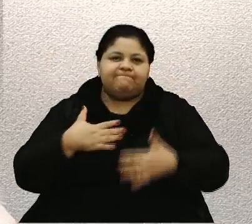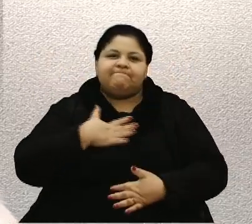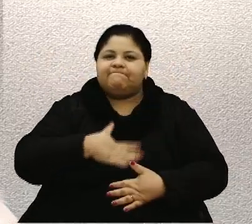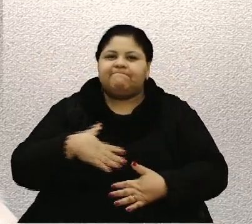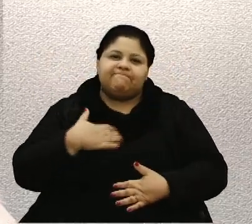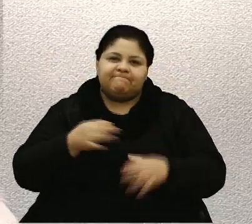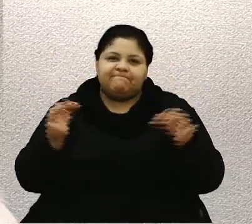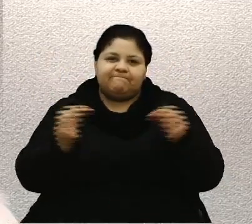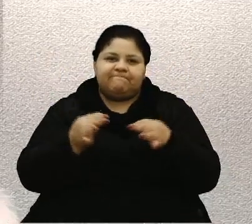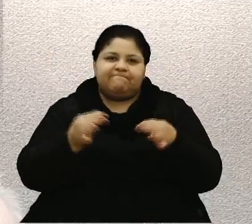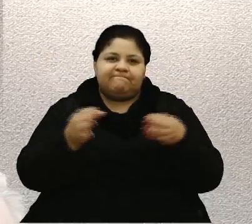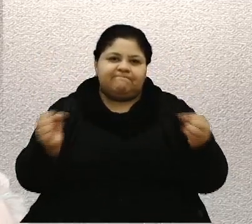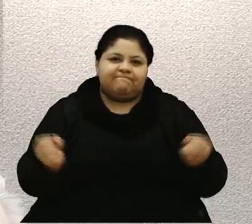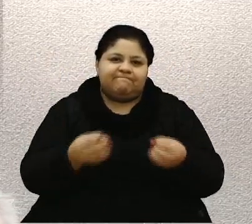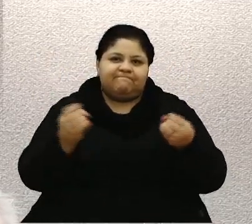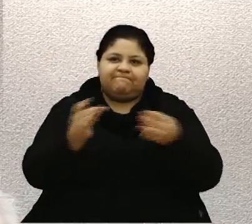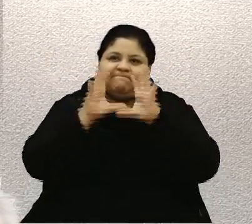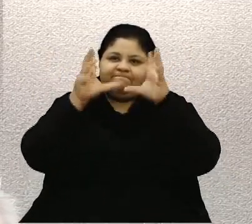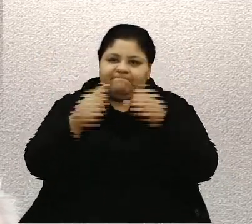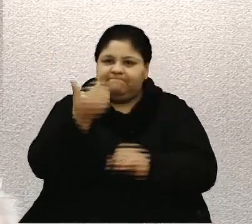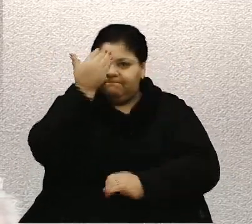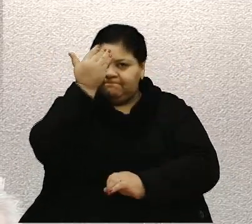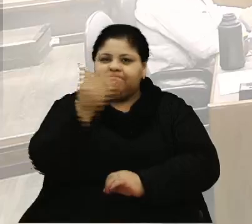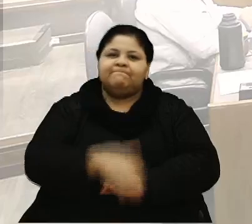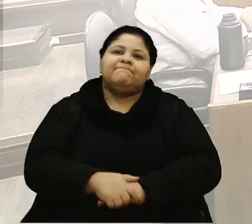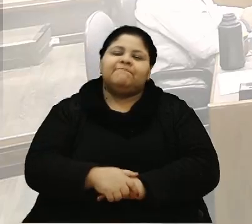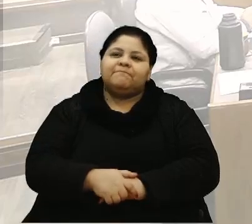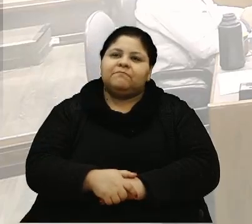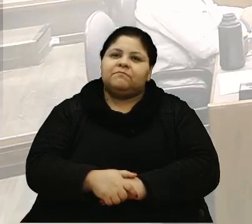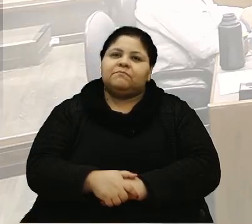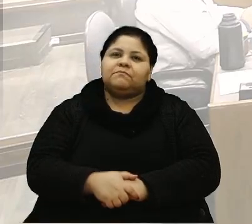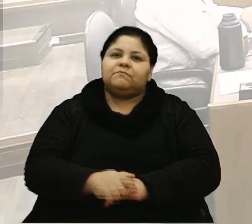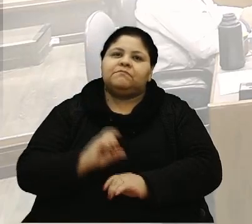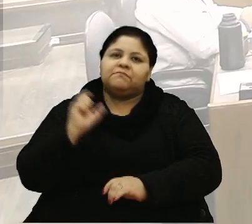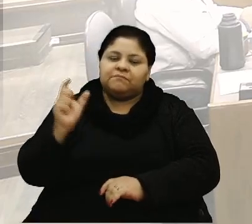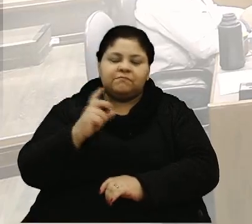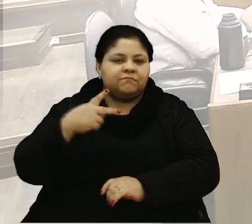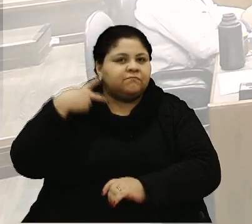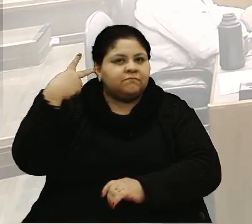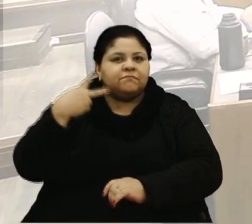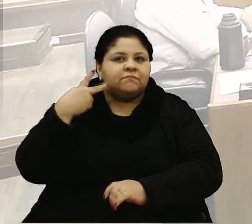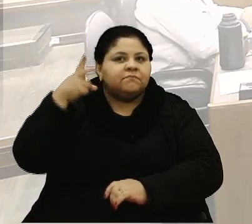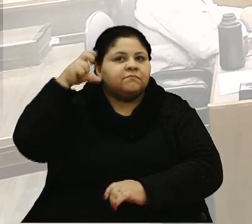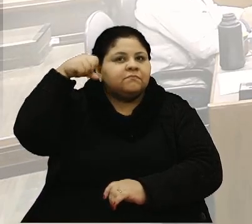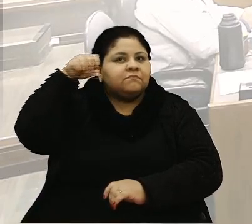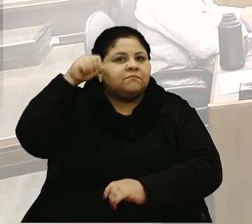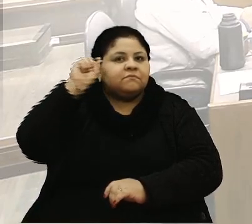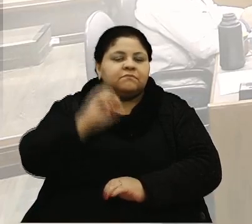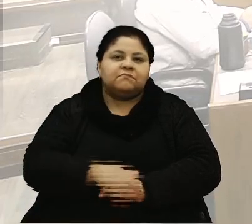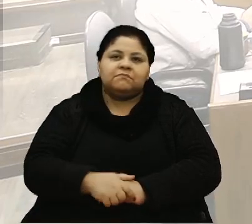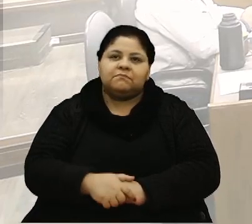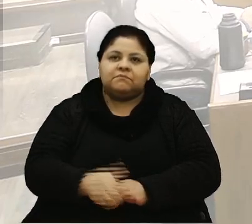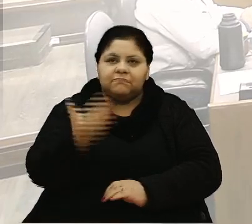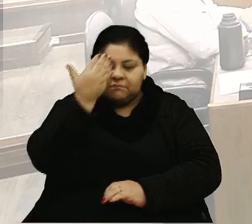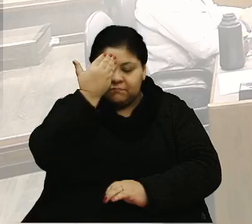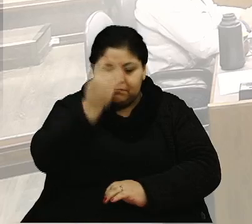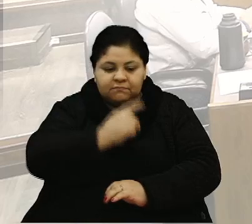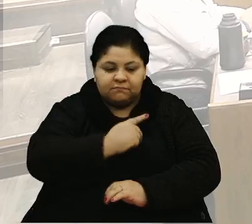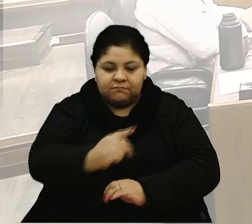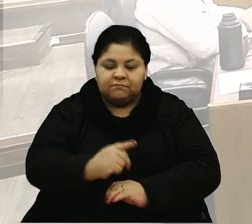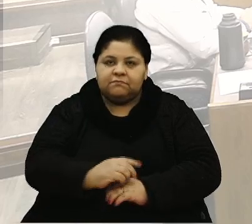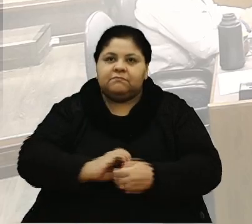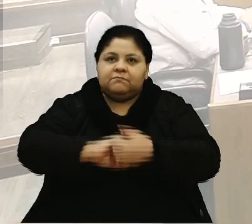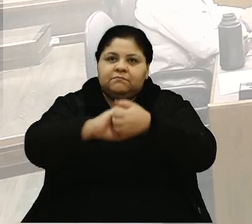excelente festa para todos nós. Obrigado. Com a palavra, vereador Clóvis Xuxa. Obrigado, presidente. Cumprimento a